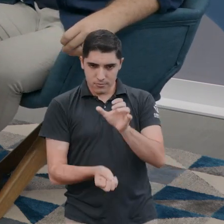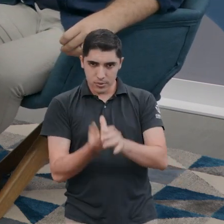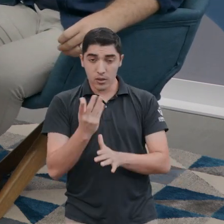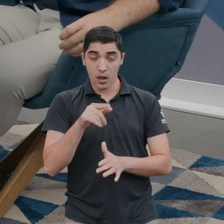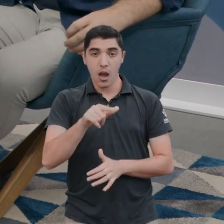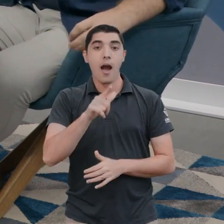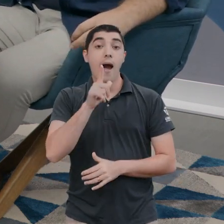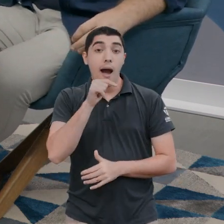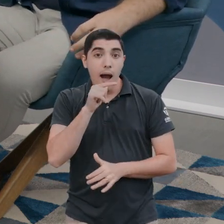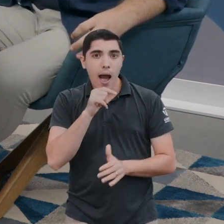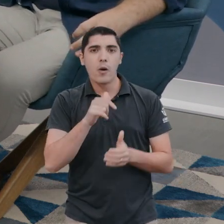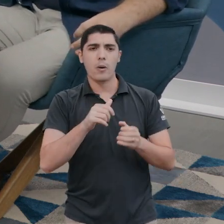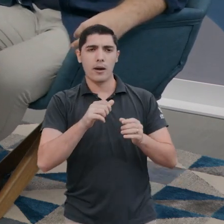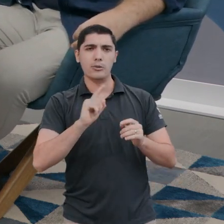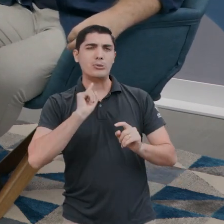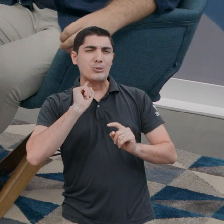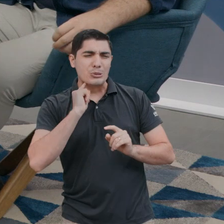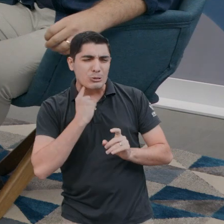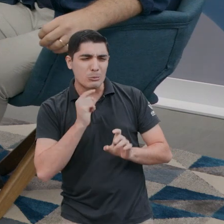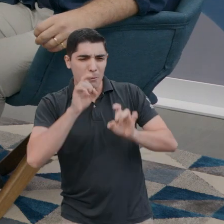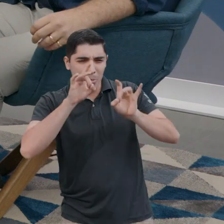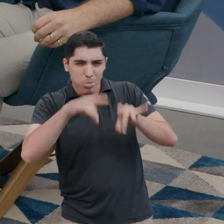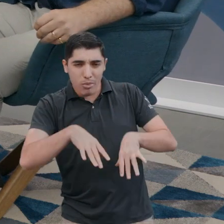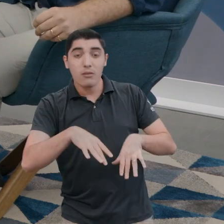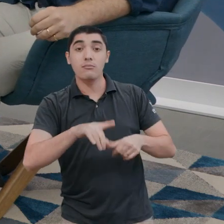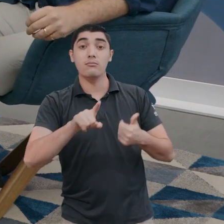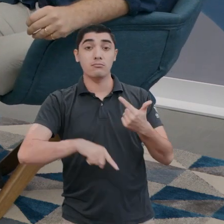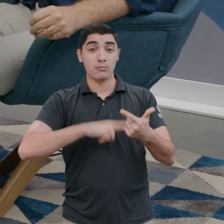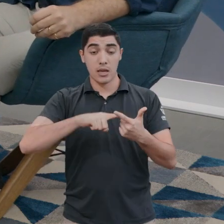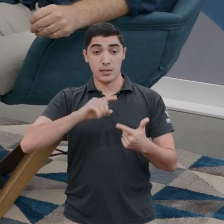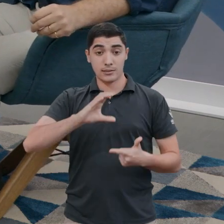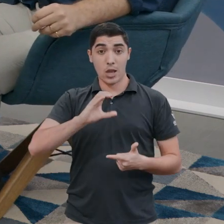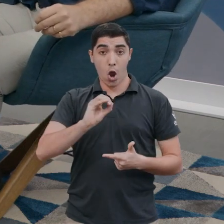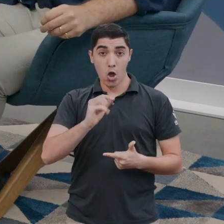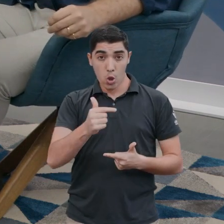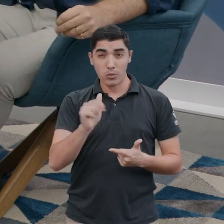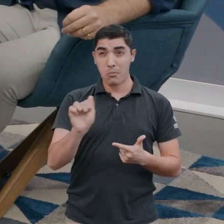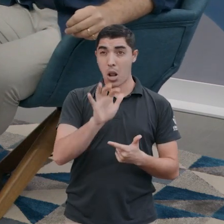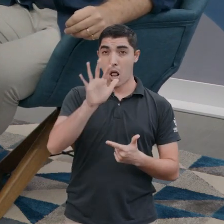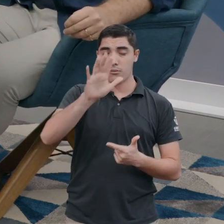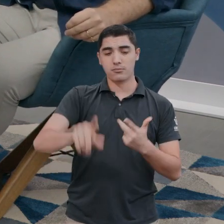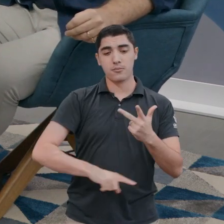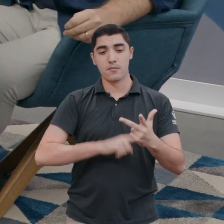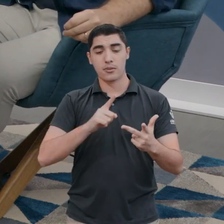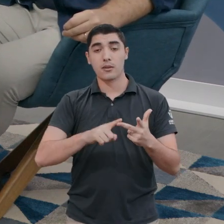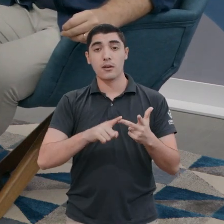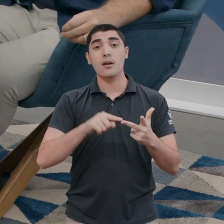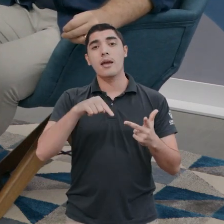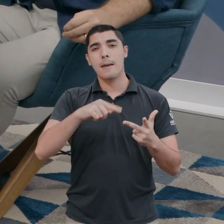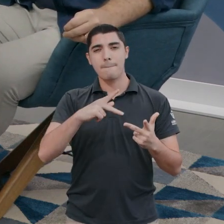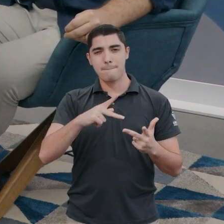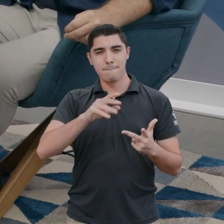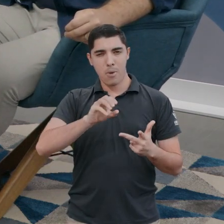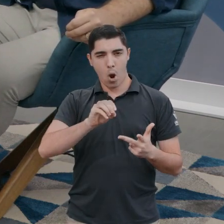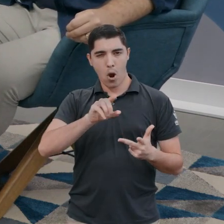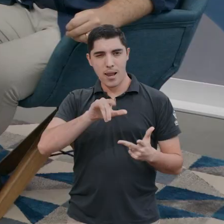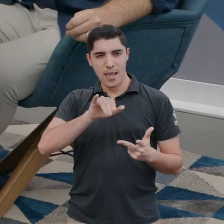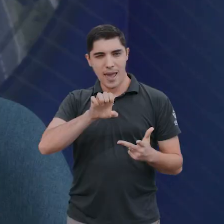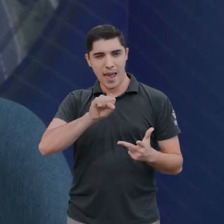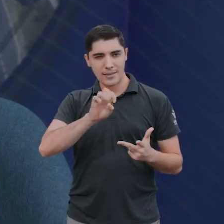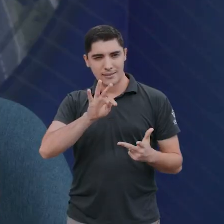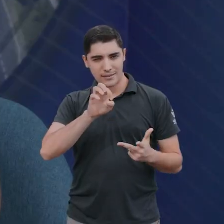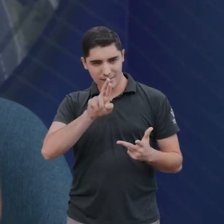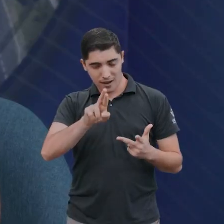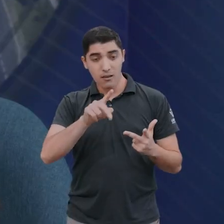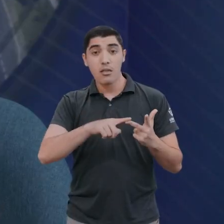a água, além de poluir a água, como você estava comentando, ela gera CO2 e também tecidos como poliéster, gente, liberam cerca de